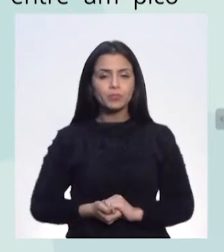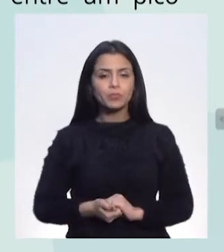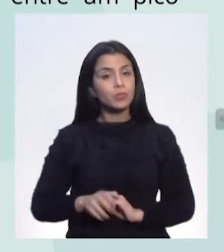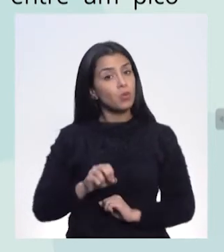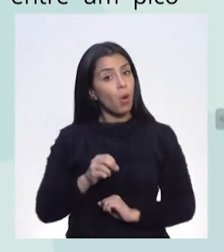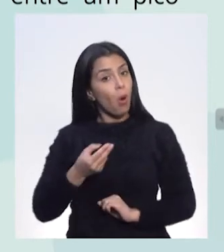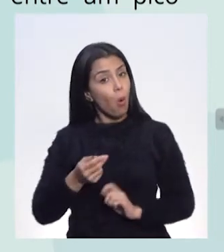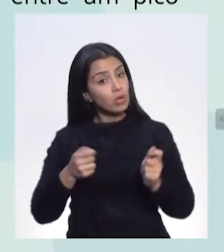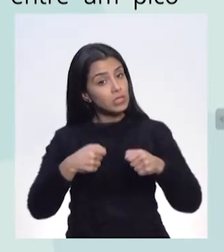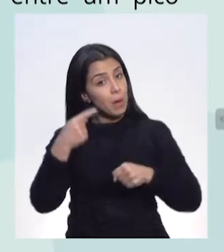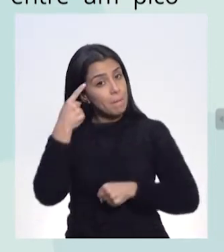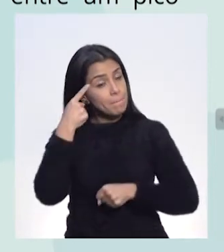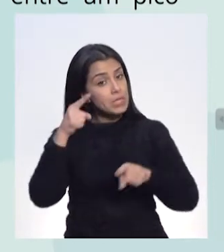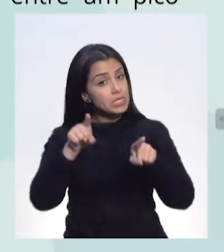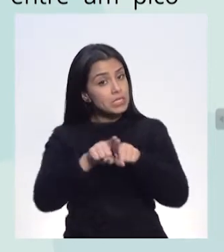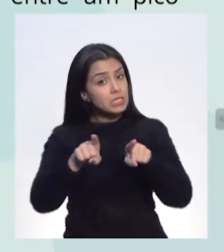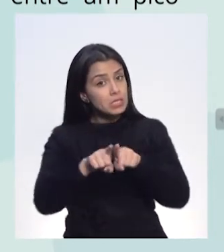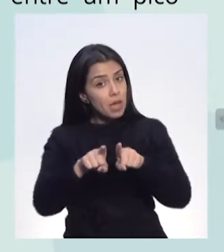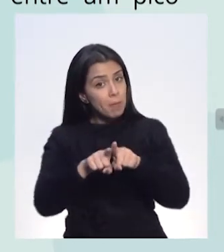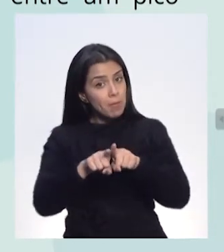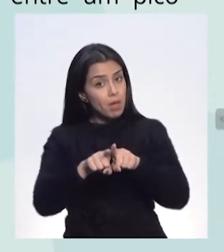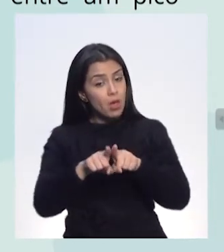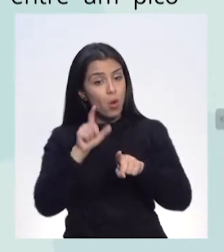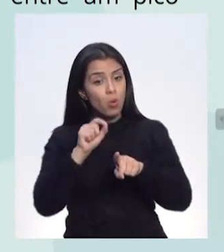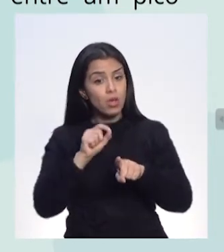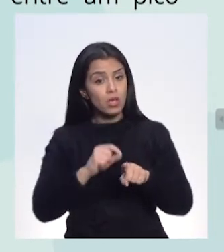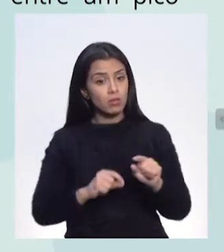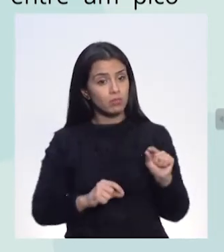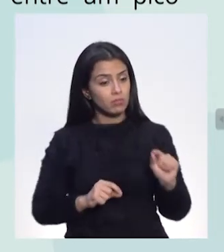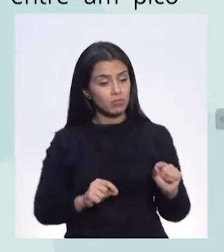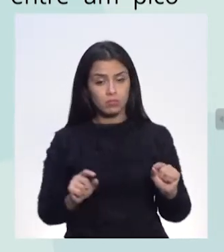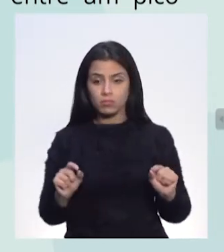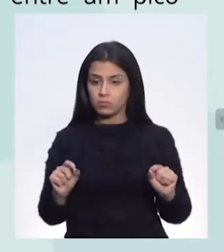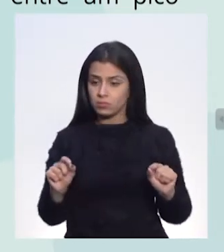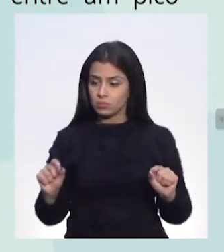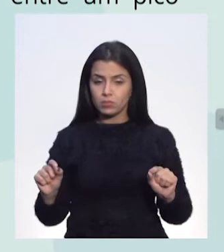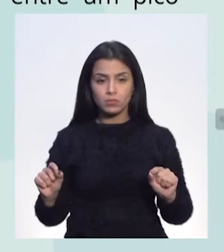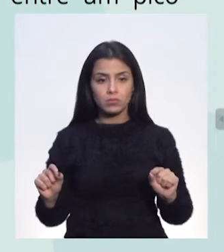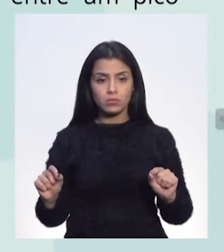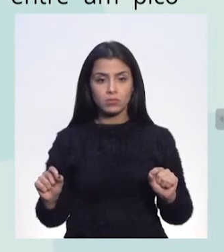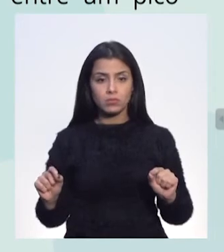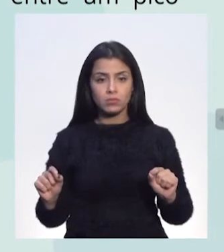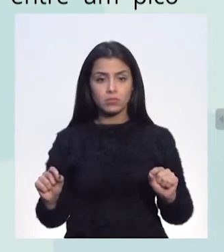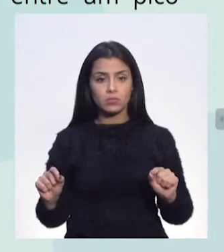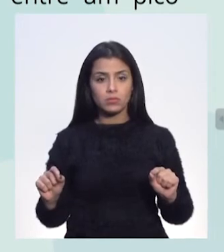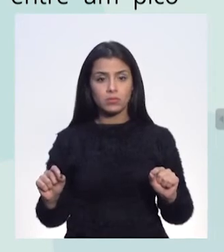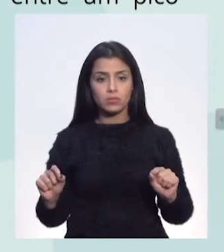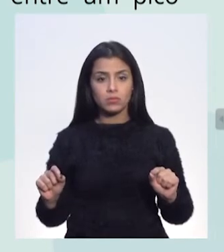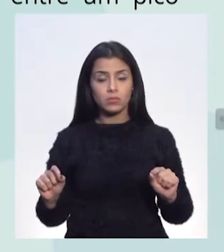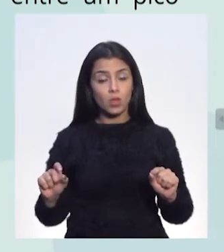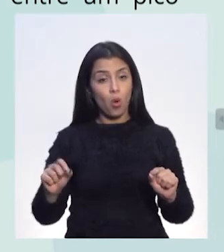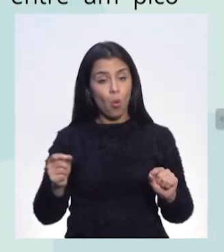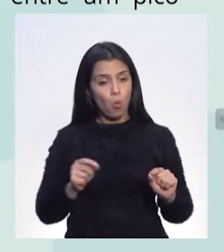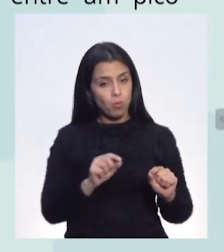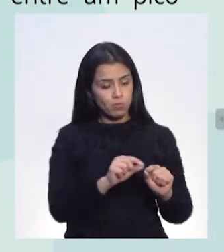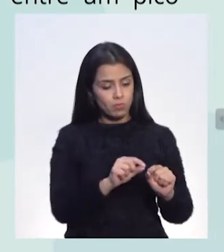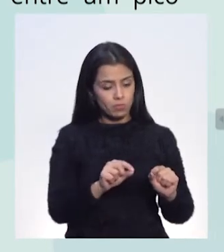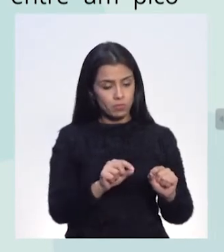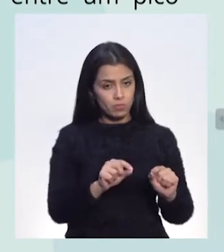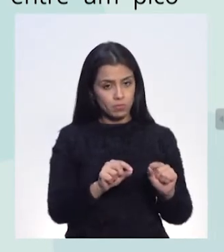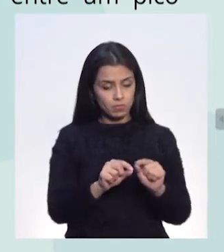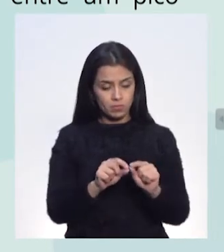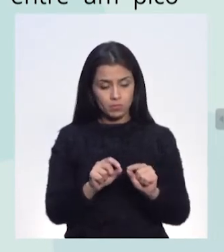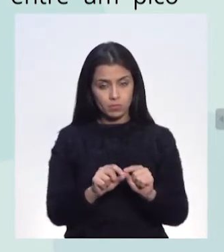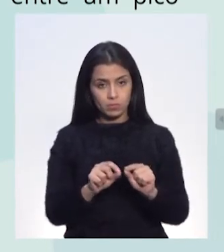pensar neste ponto até este ponto, que é o espaço necessário para a gente